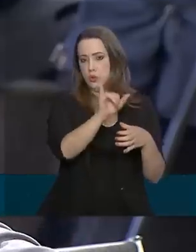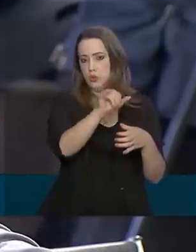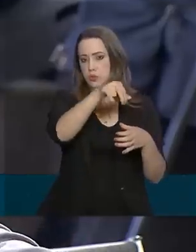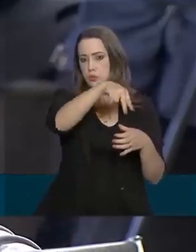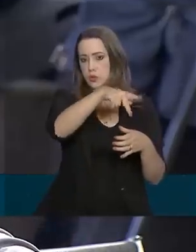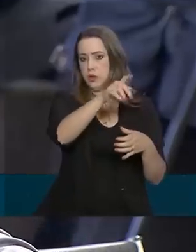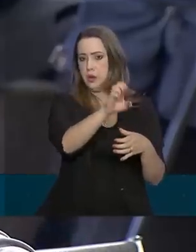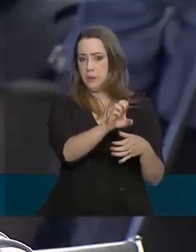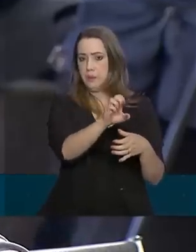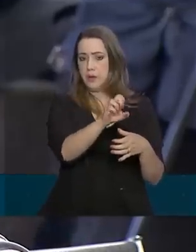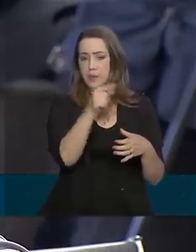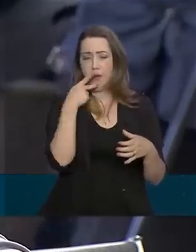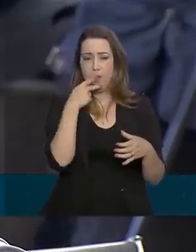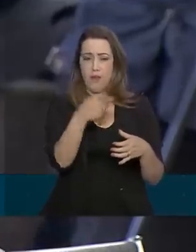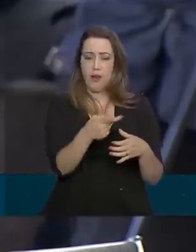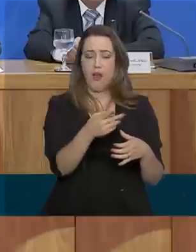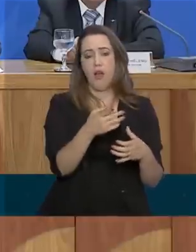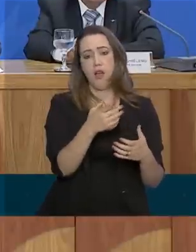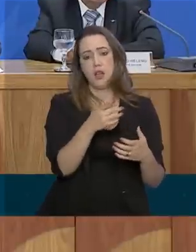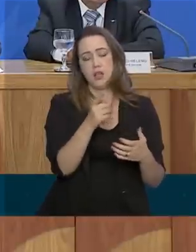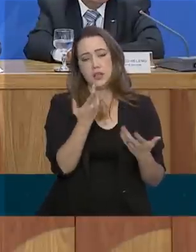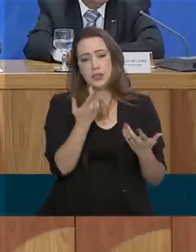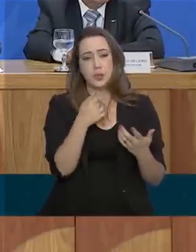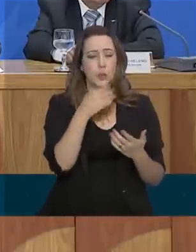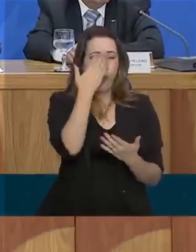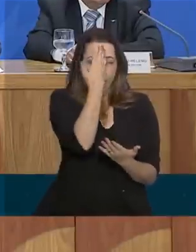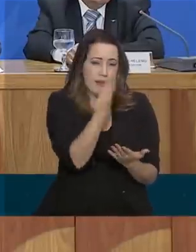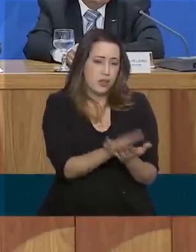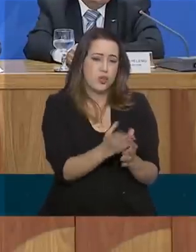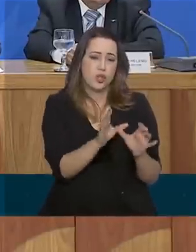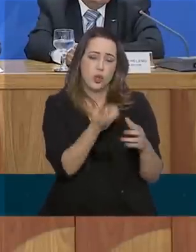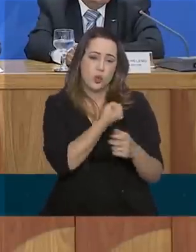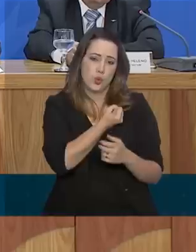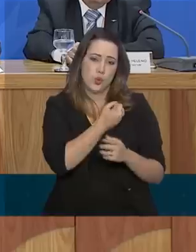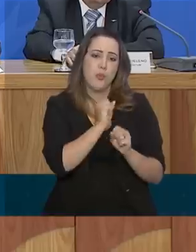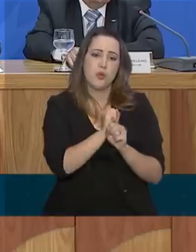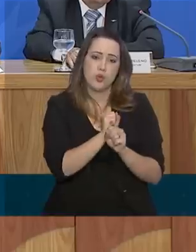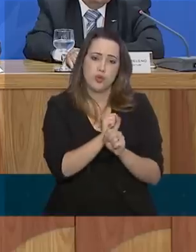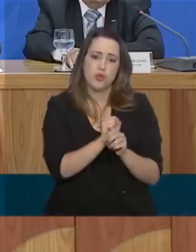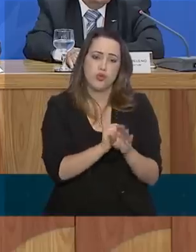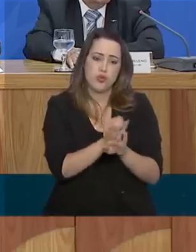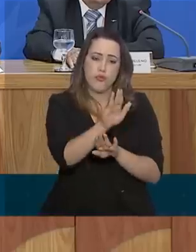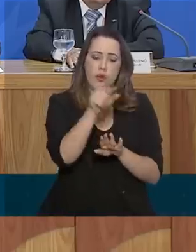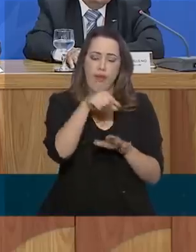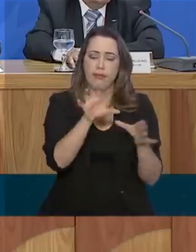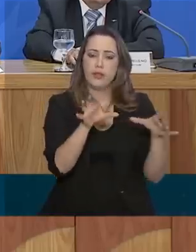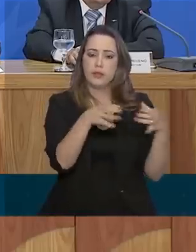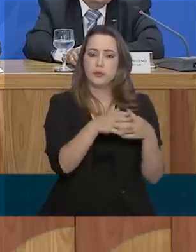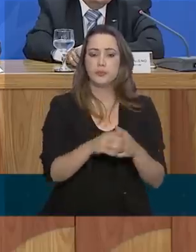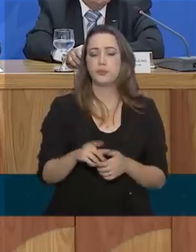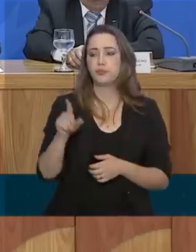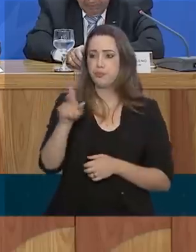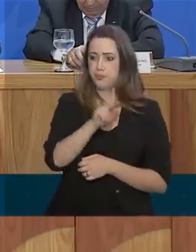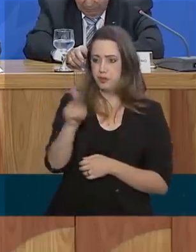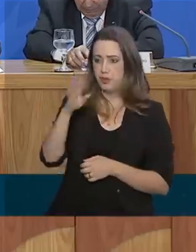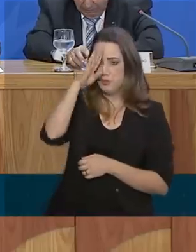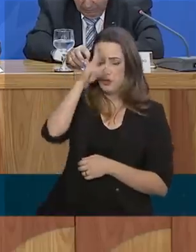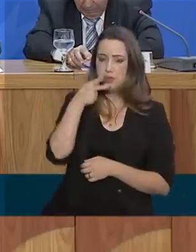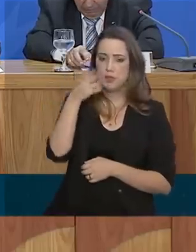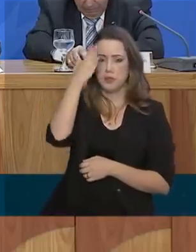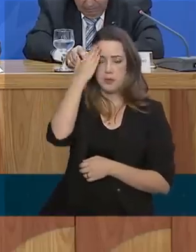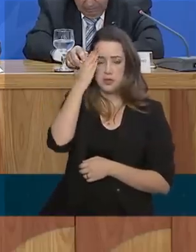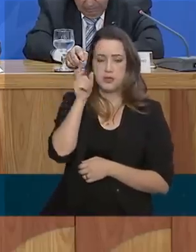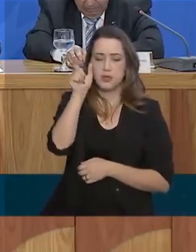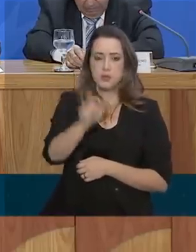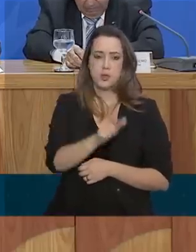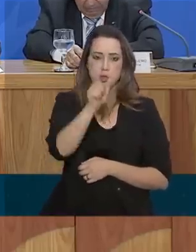presidente queria saber contou que há um desejo do governo é de ver se as pessoas divulgaram uma fé